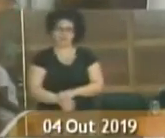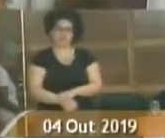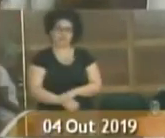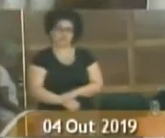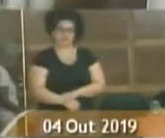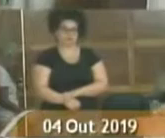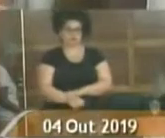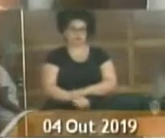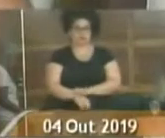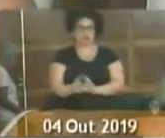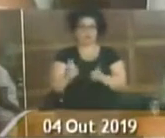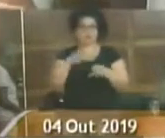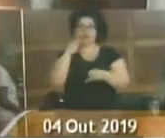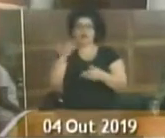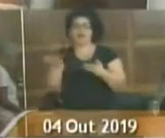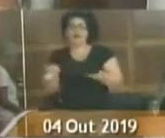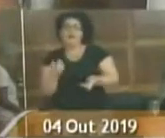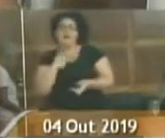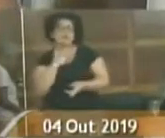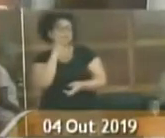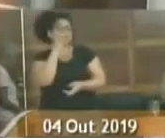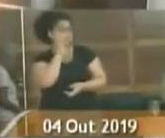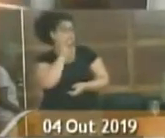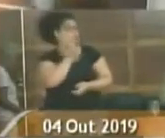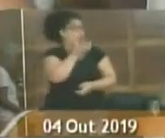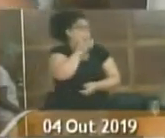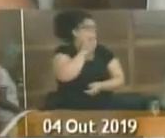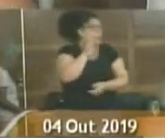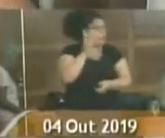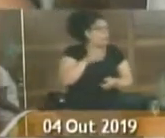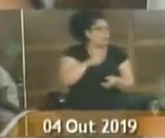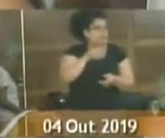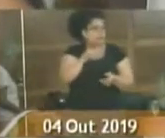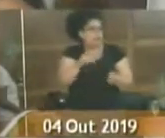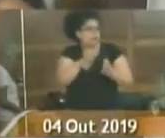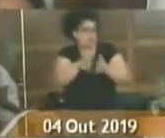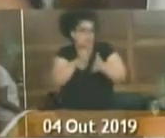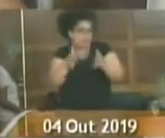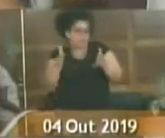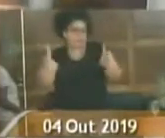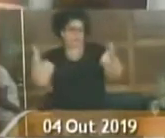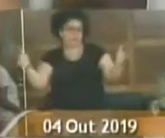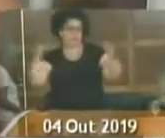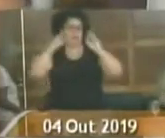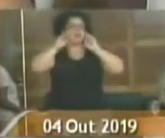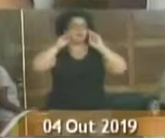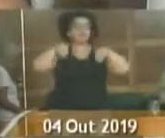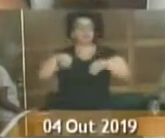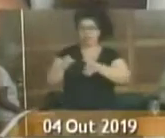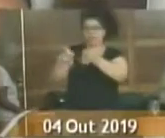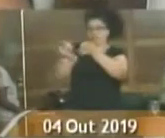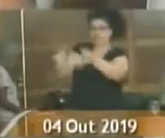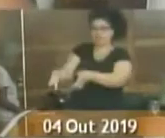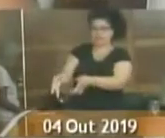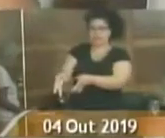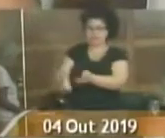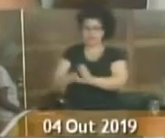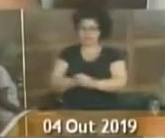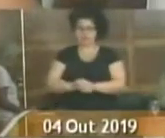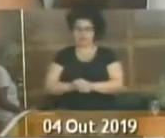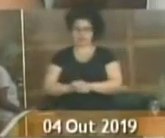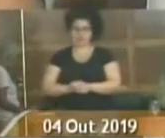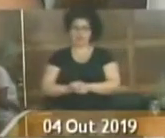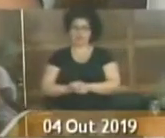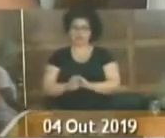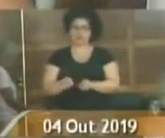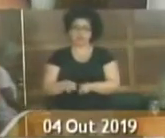né, de que adquiriu o animal e não sabia que ia crescer tanto e que o ambiente não está adequado. Uma situação também